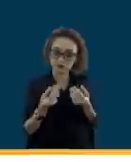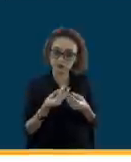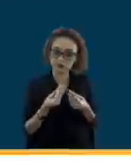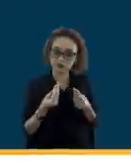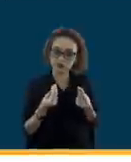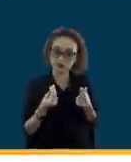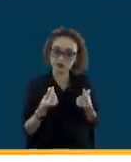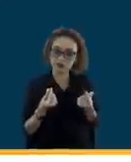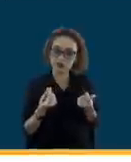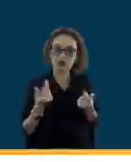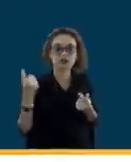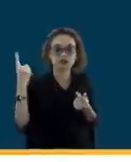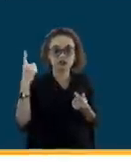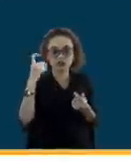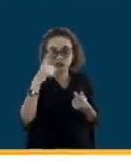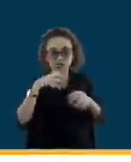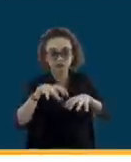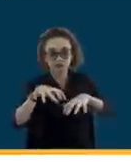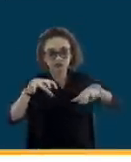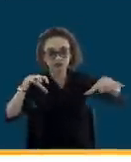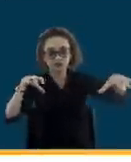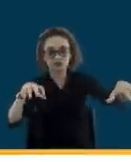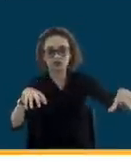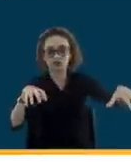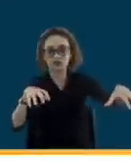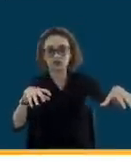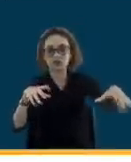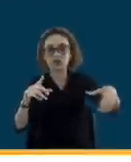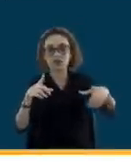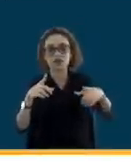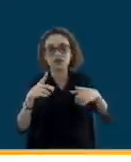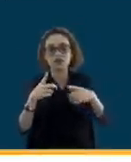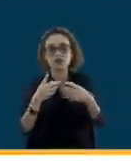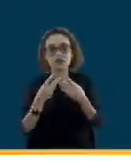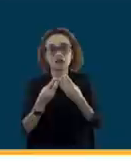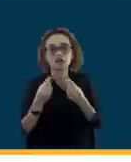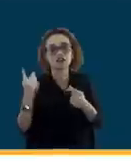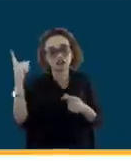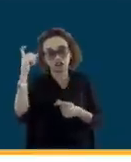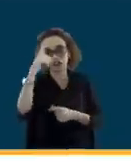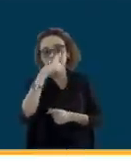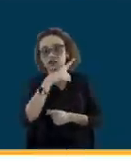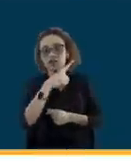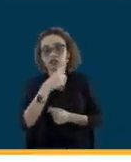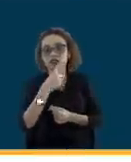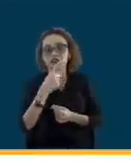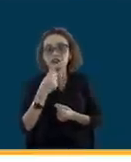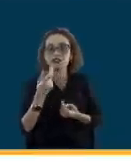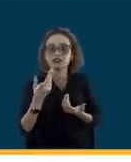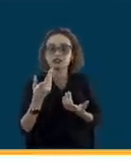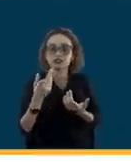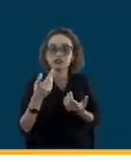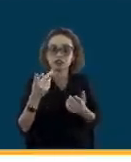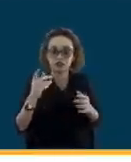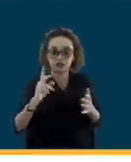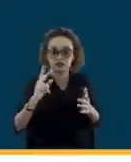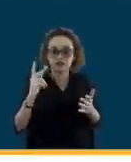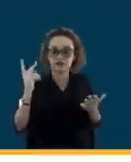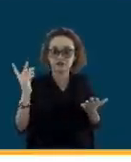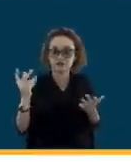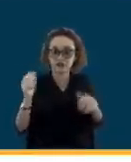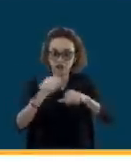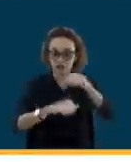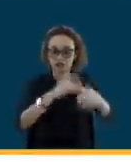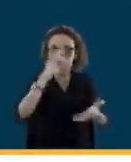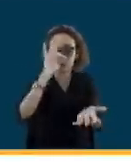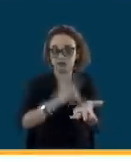restrito, isolado e muitas vezes até com dificuldades de poder ser realizado, né?